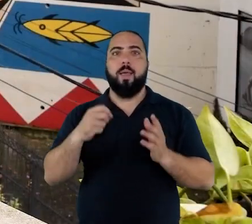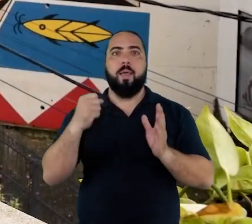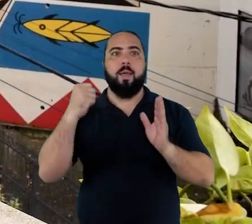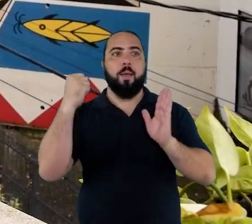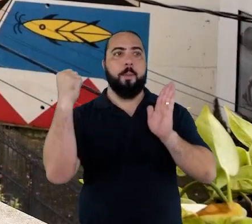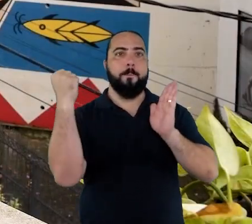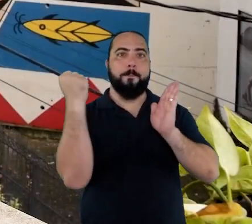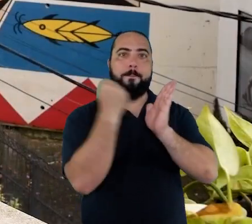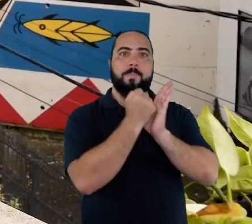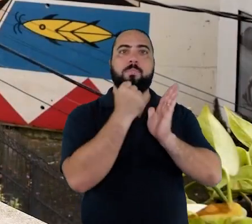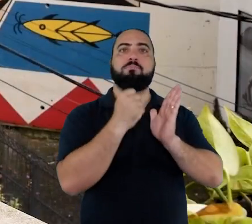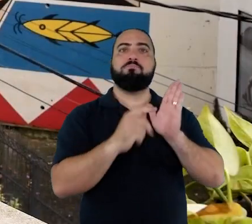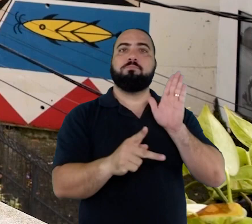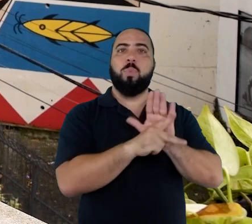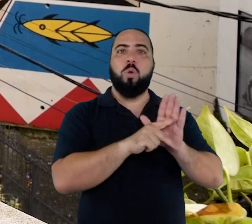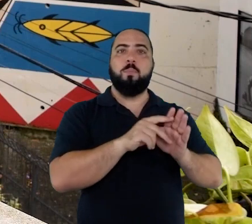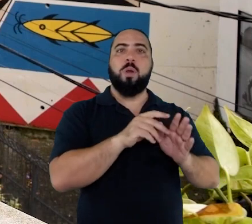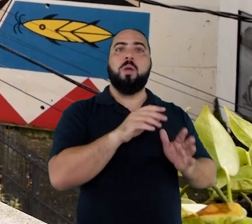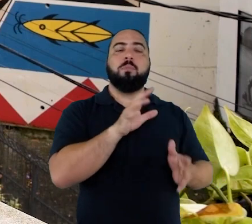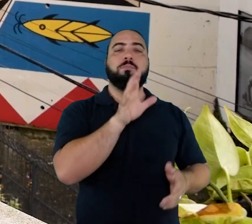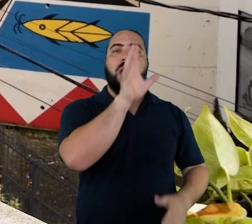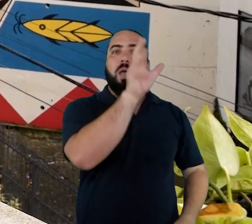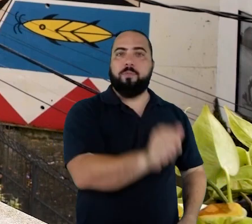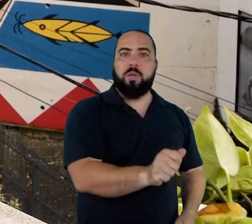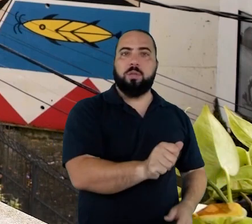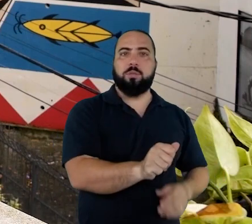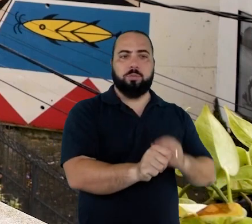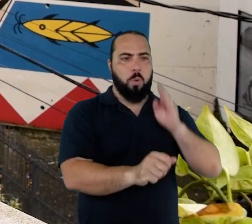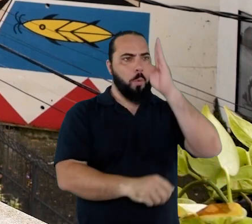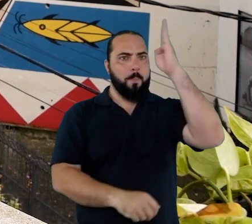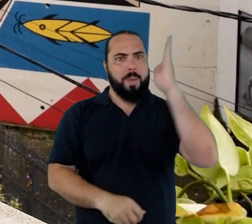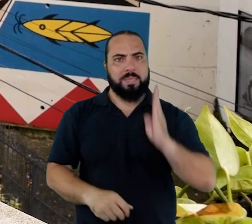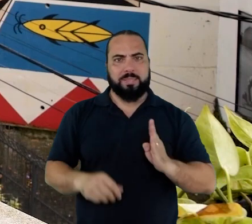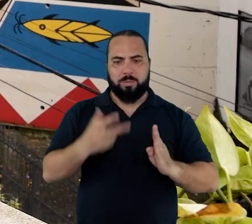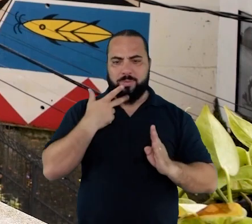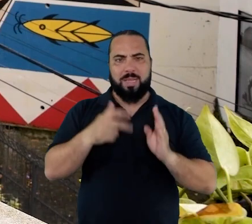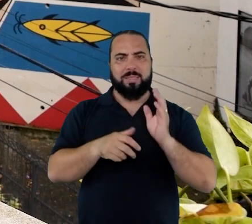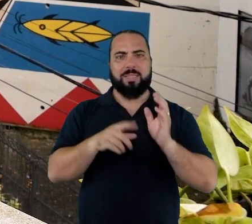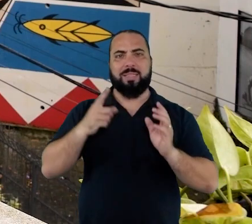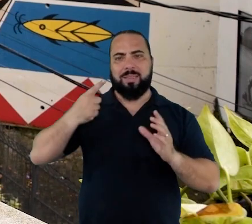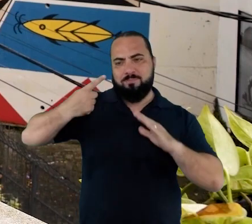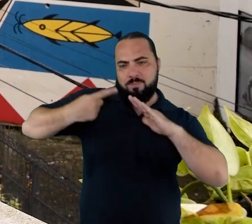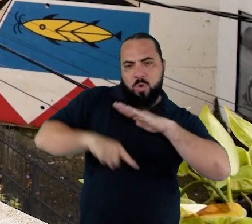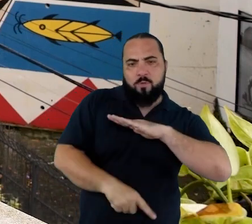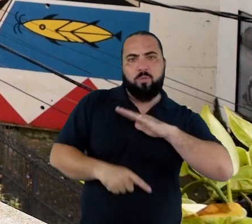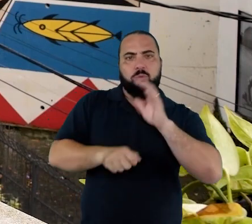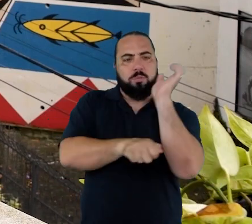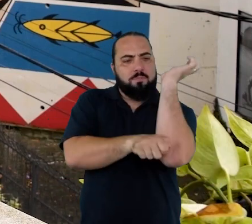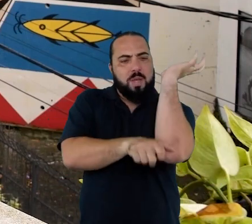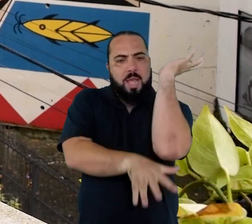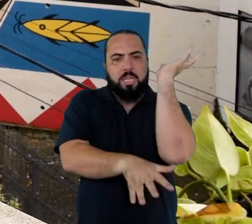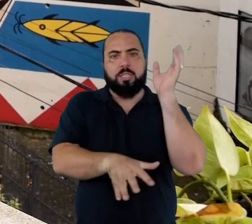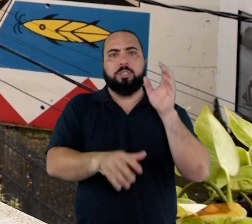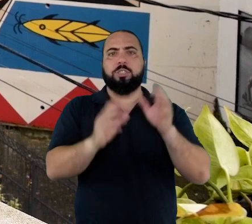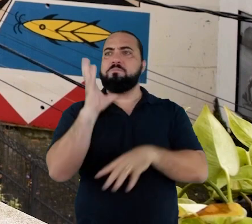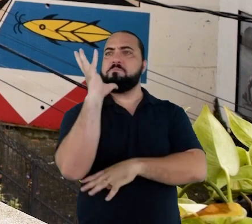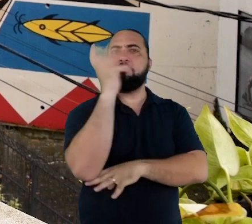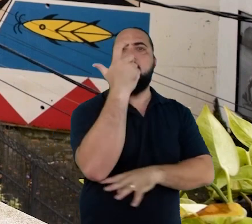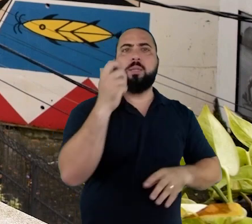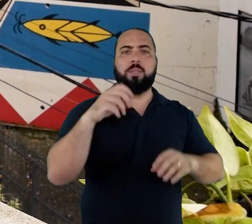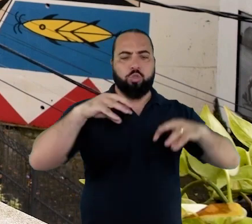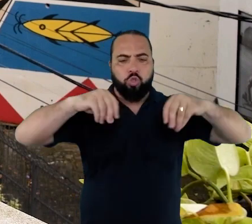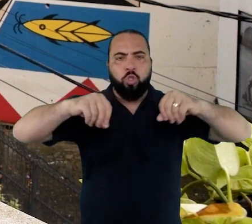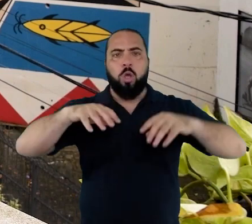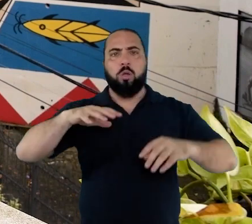matrizes africanas, né? Do próprio Brasil, né? Dessa raiz que a gente tem, da mata, do sol, da floresta,